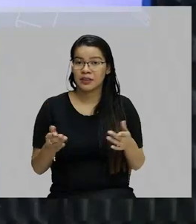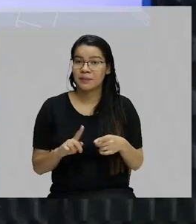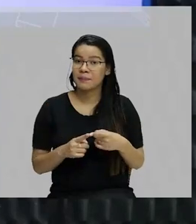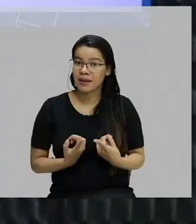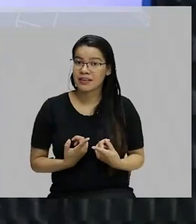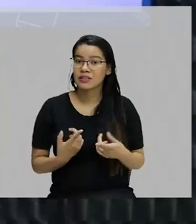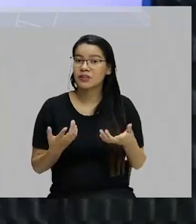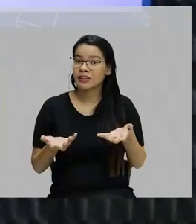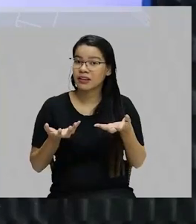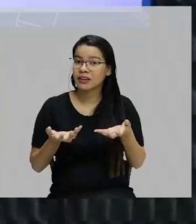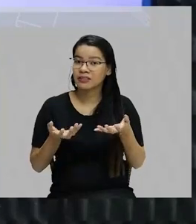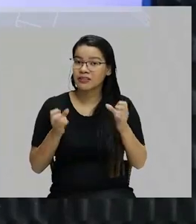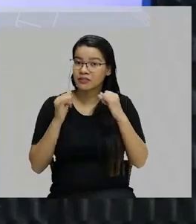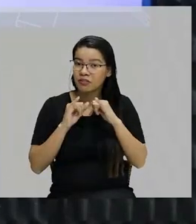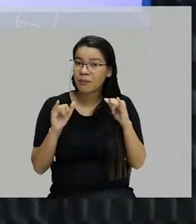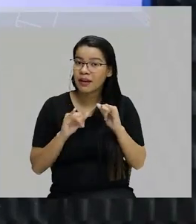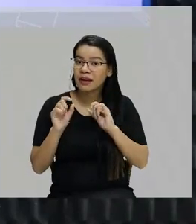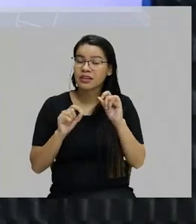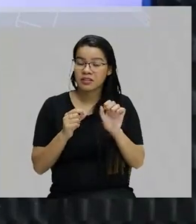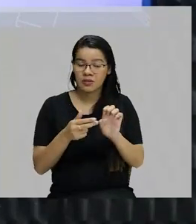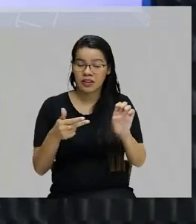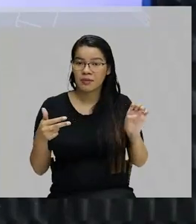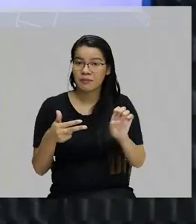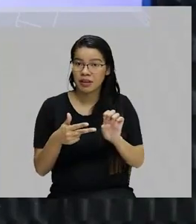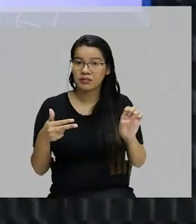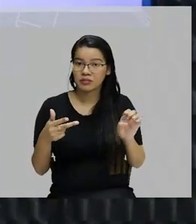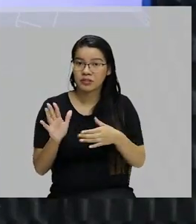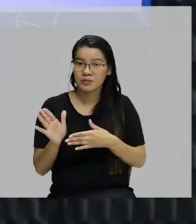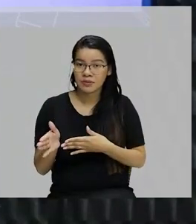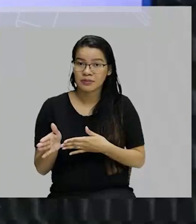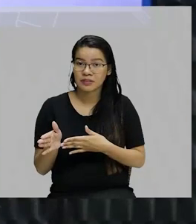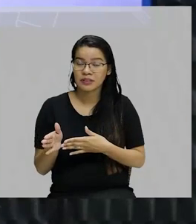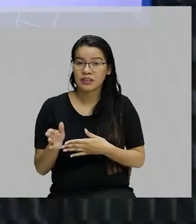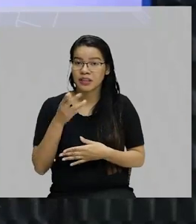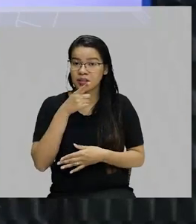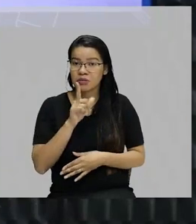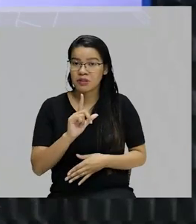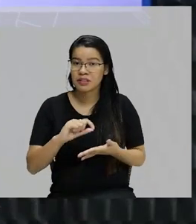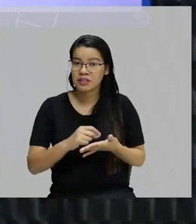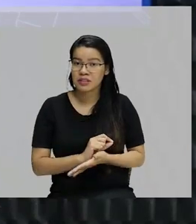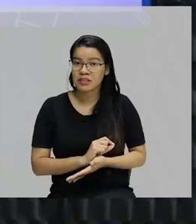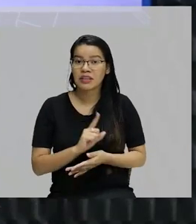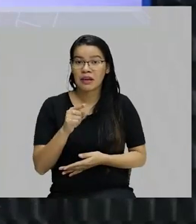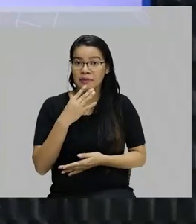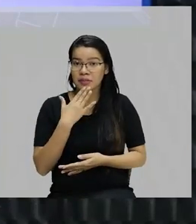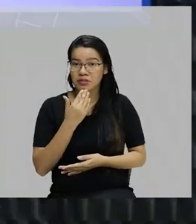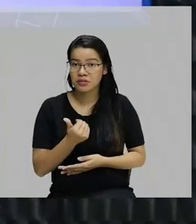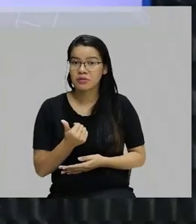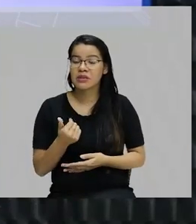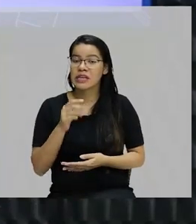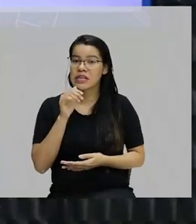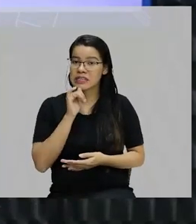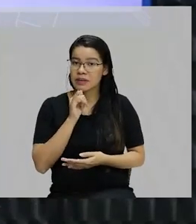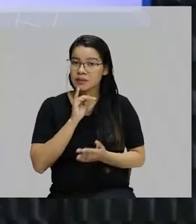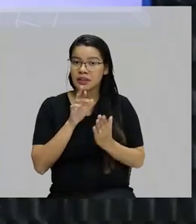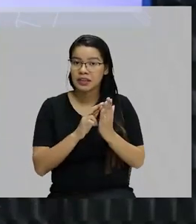da linguagem escrita que vão ser cobrados de vocês então quando vocês forem fazer a redação de vocês do Enem Quando vocês forem